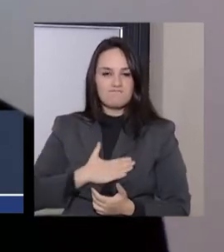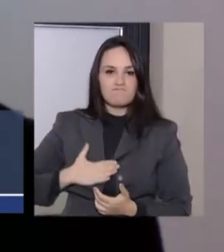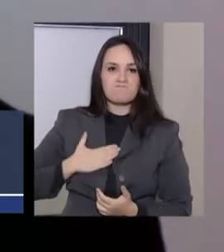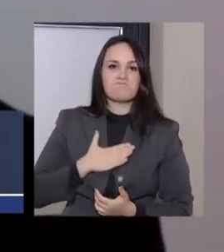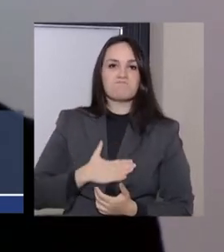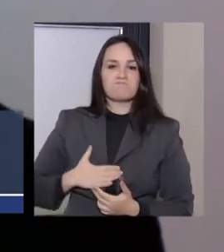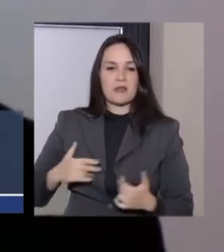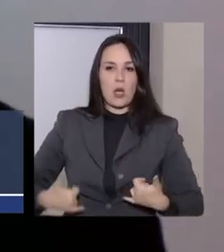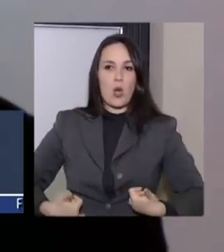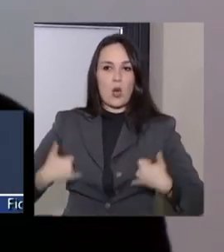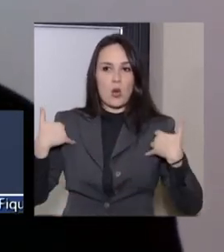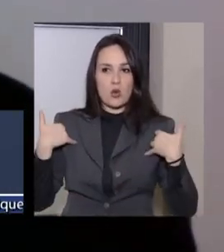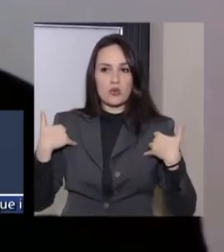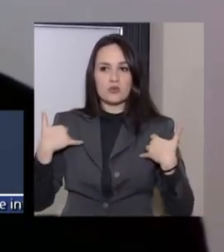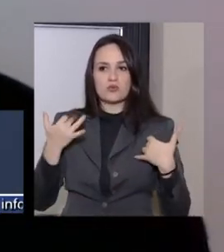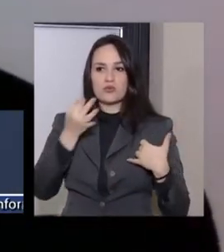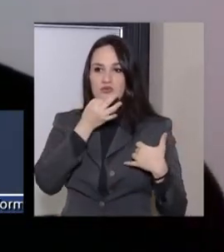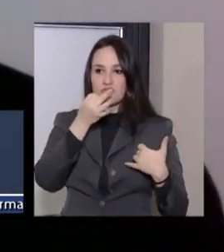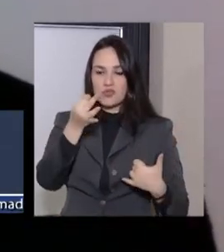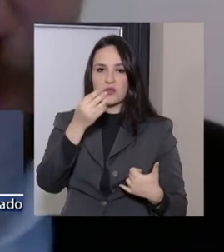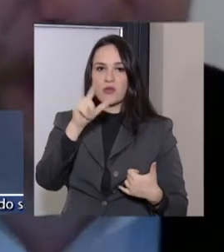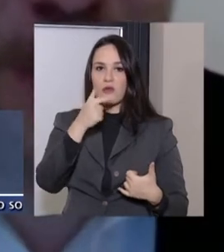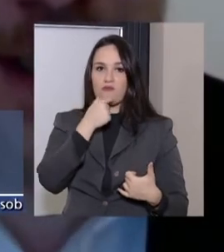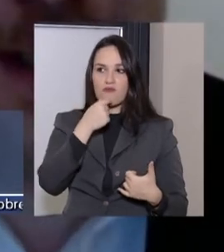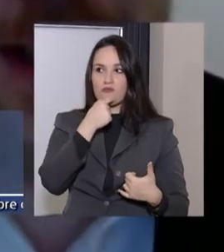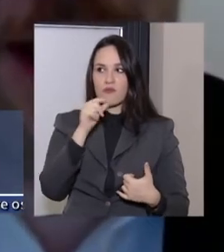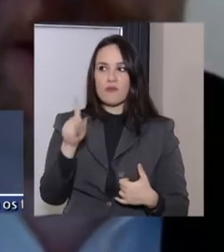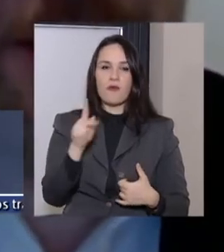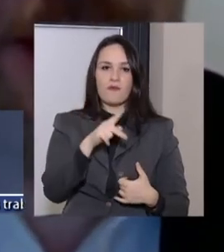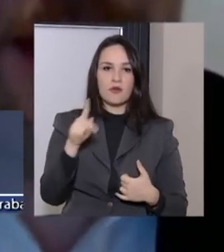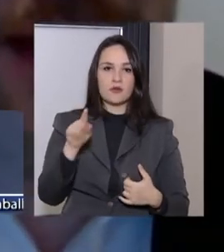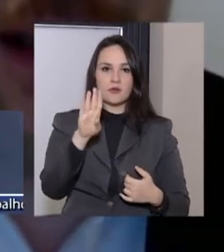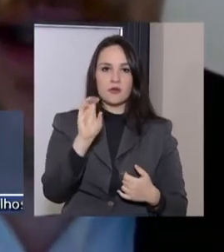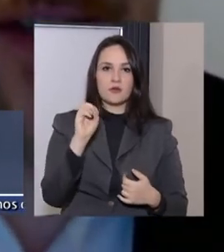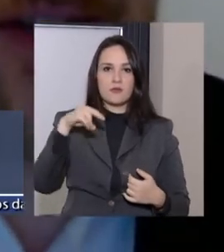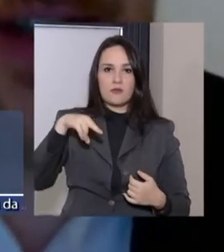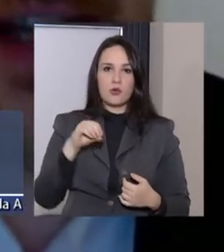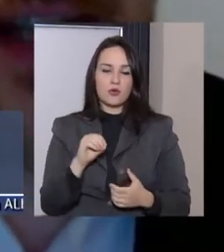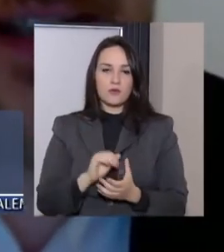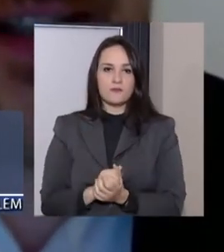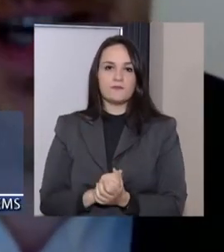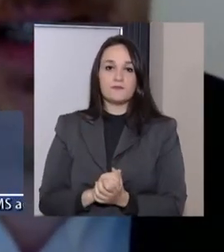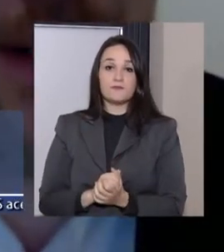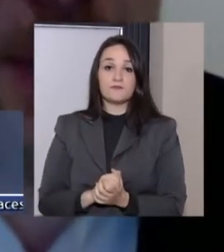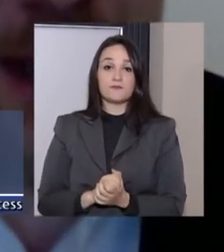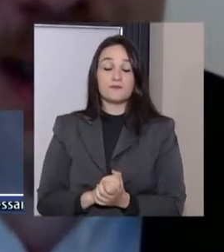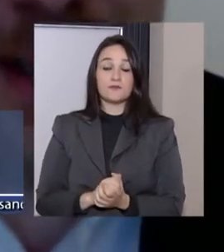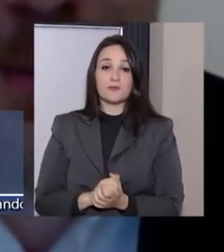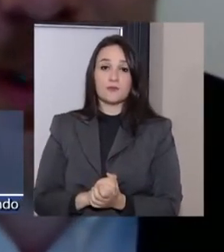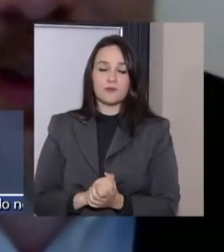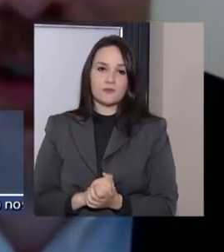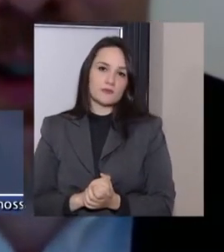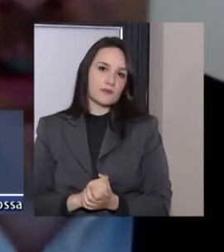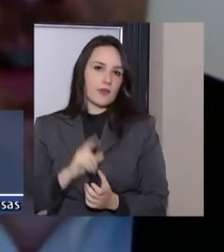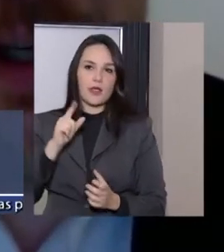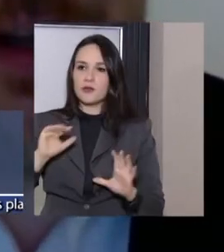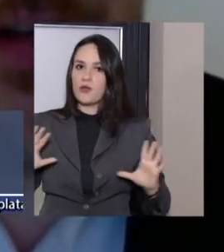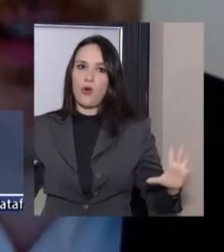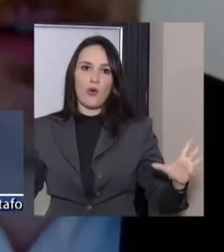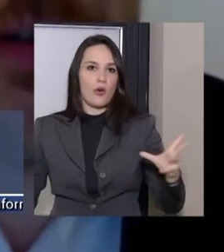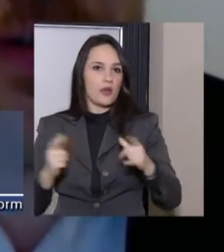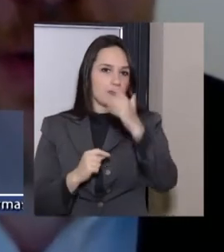termos o professor Bono como homenageado, e a escolha ela se dá democraticamente,